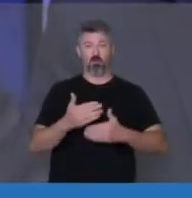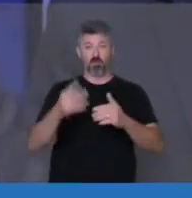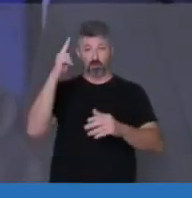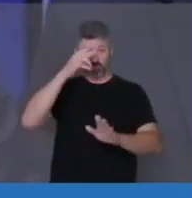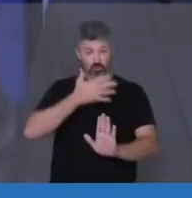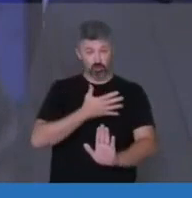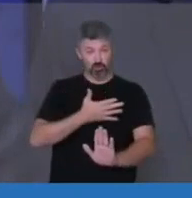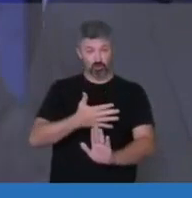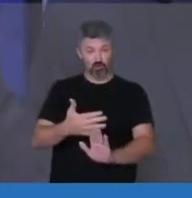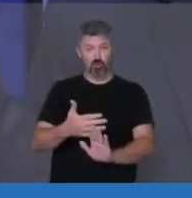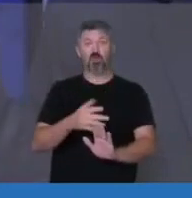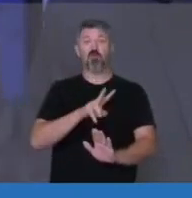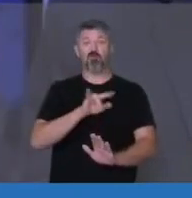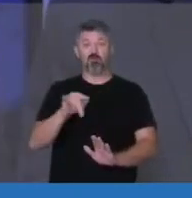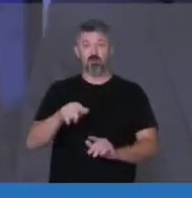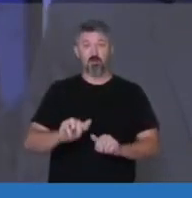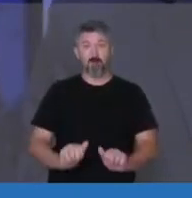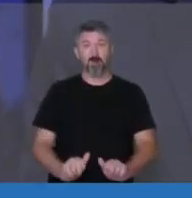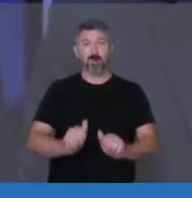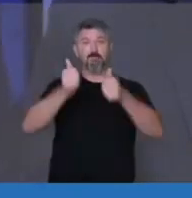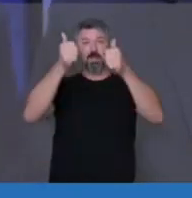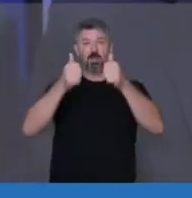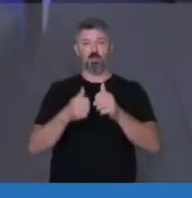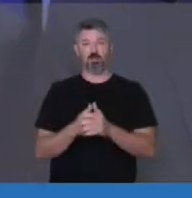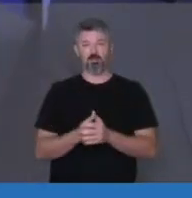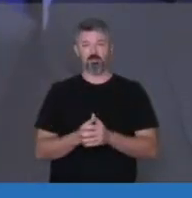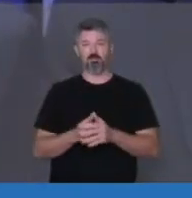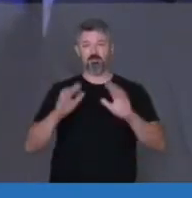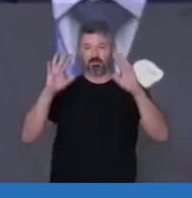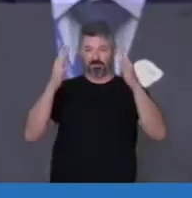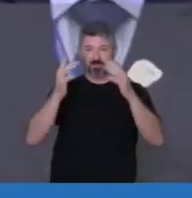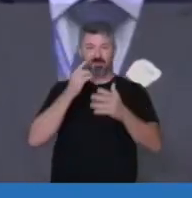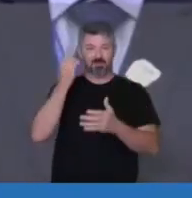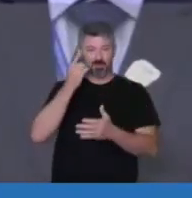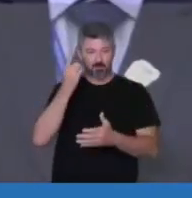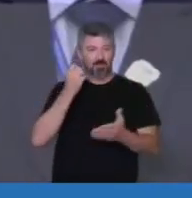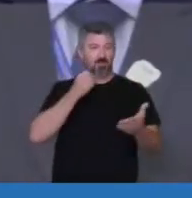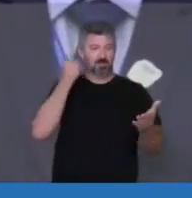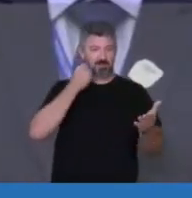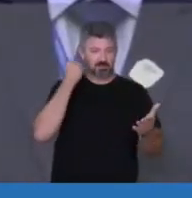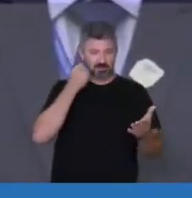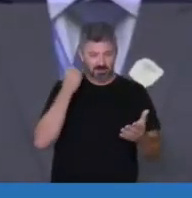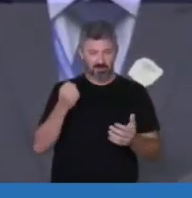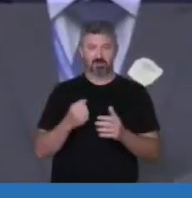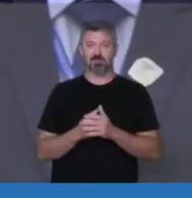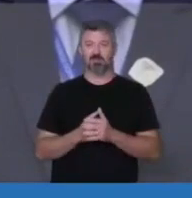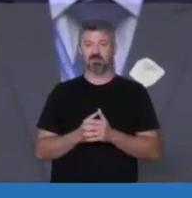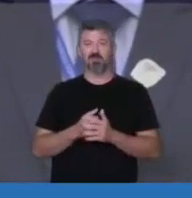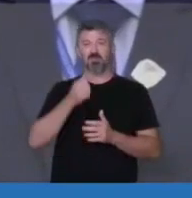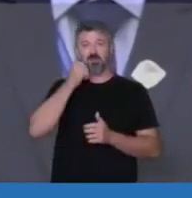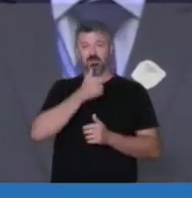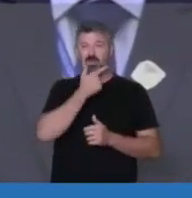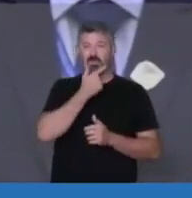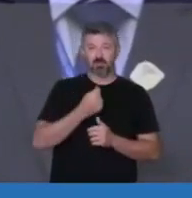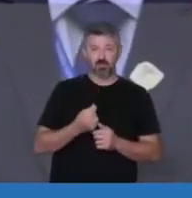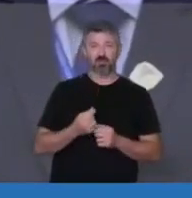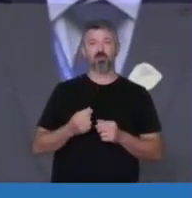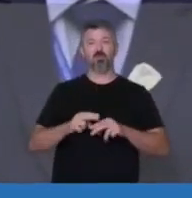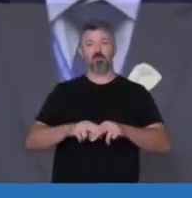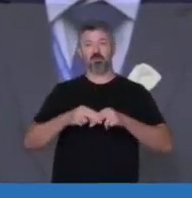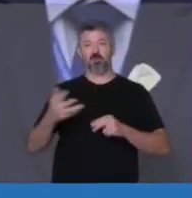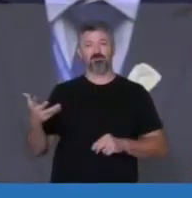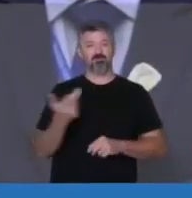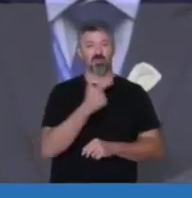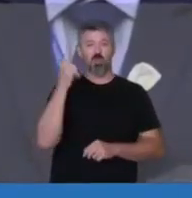casos é isso tem muita gente falando sobre essa questão da alíquota né Querendo entender se já foi definido então não a gente não tem